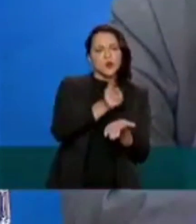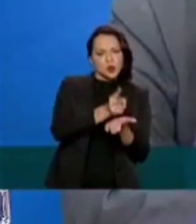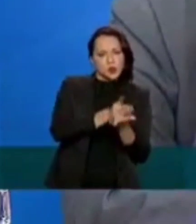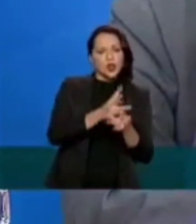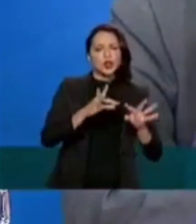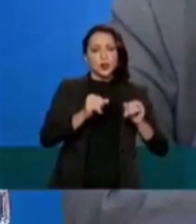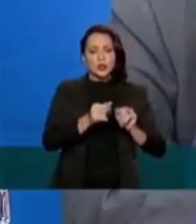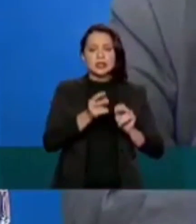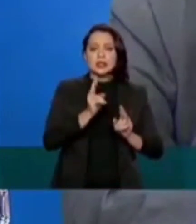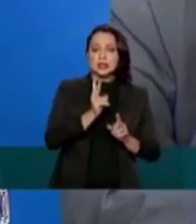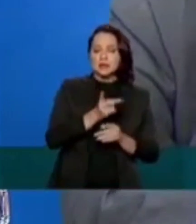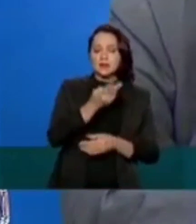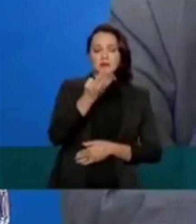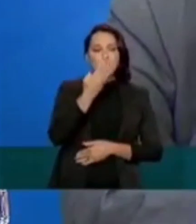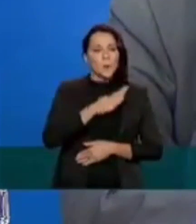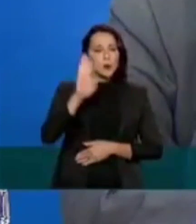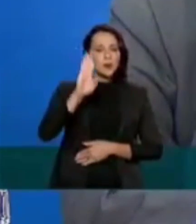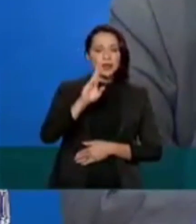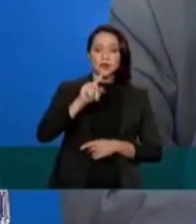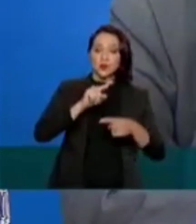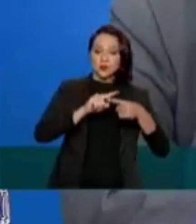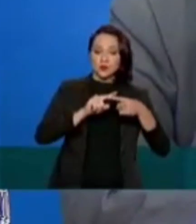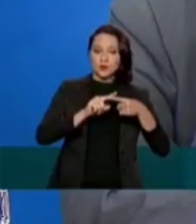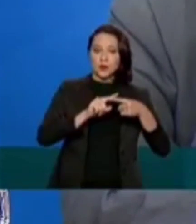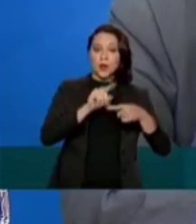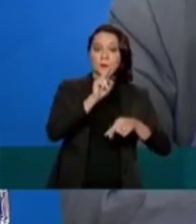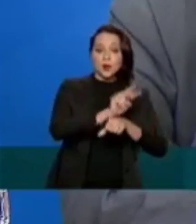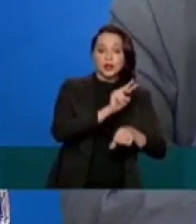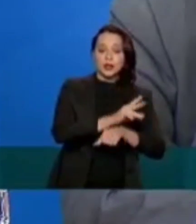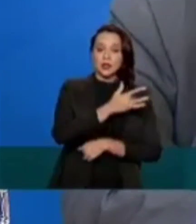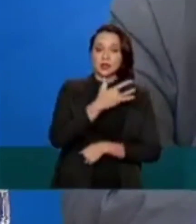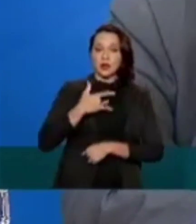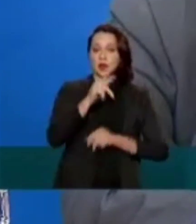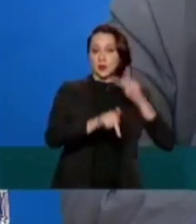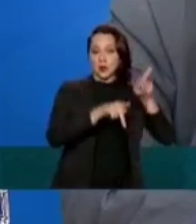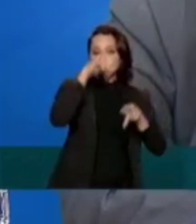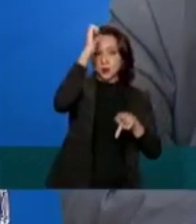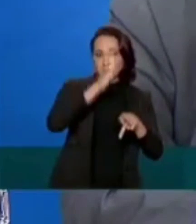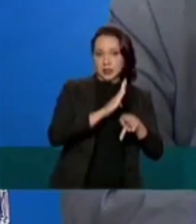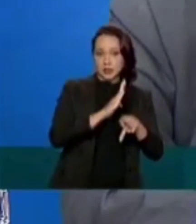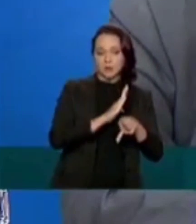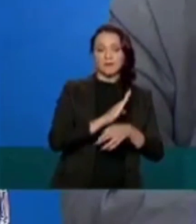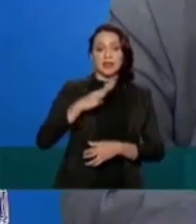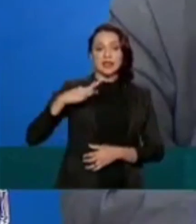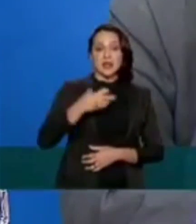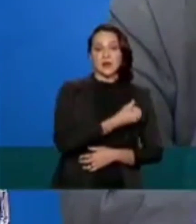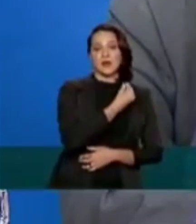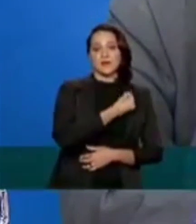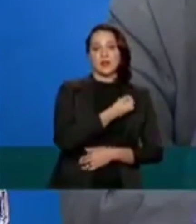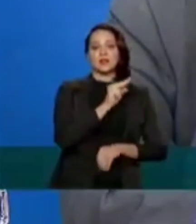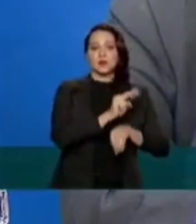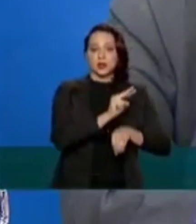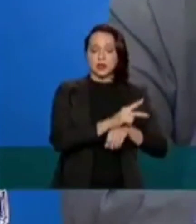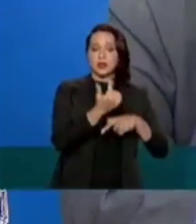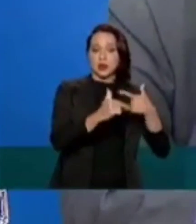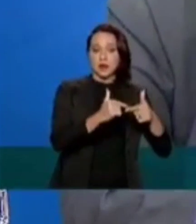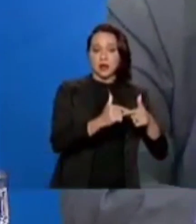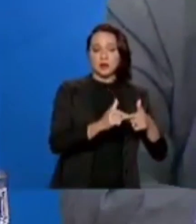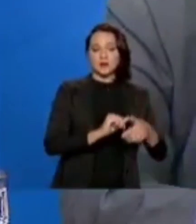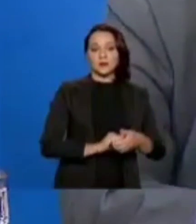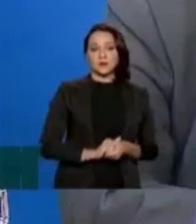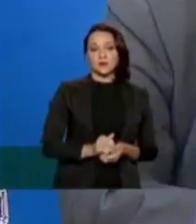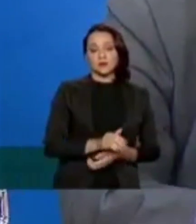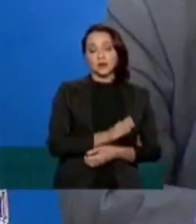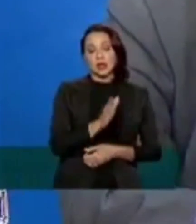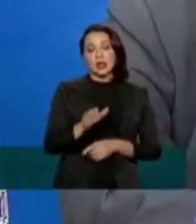todo o tempo o duplo compromisso. De um lado, proteger a saúde dos brasileiros, salvar vidas, preservar empregos,